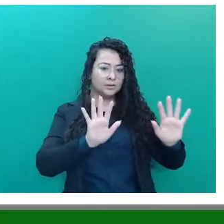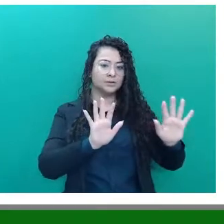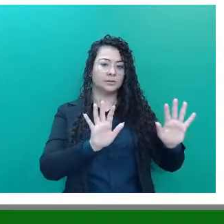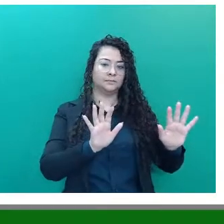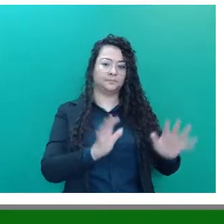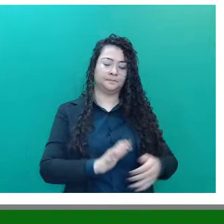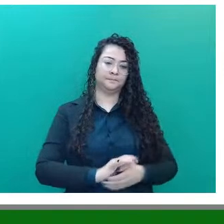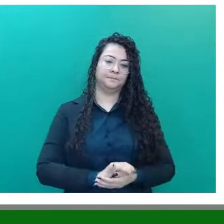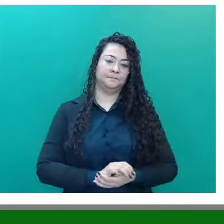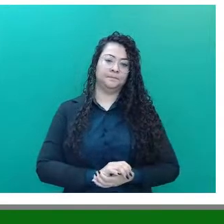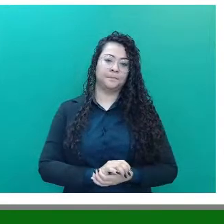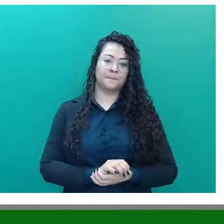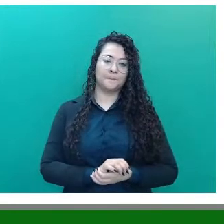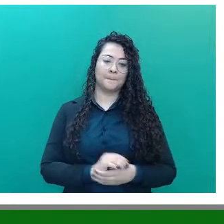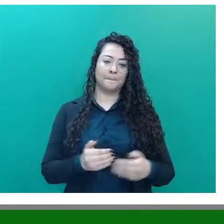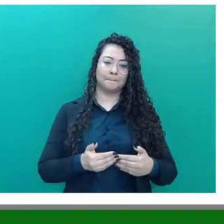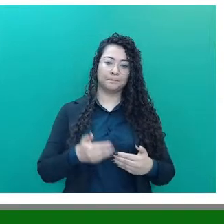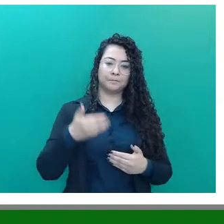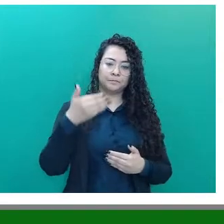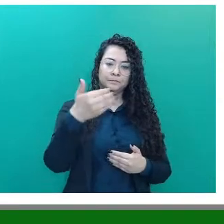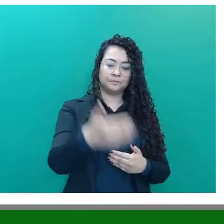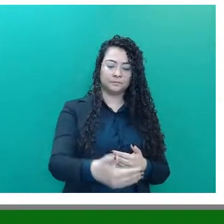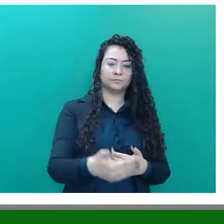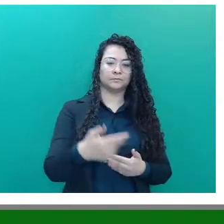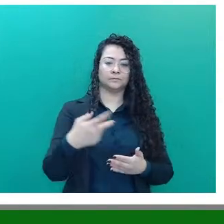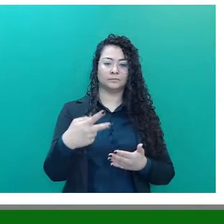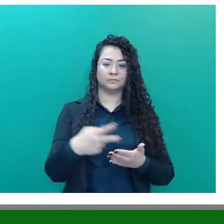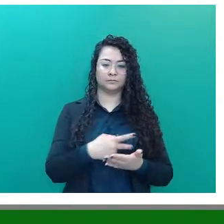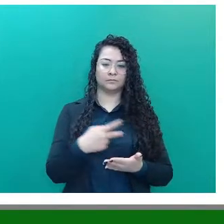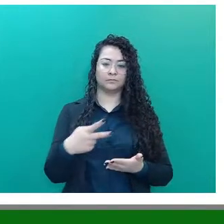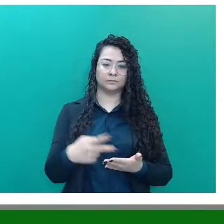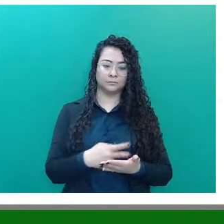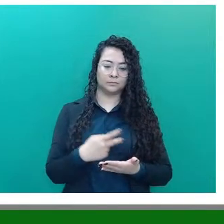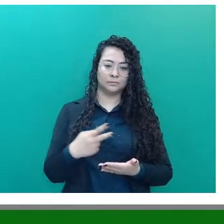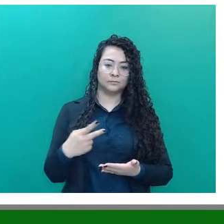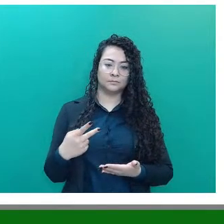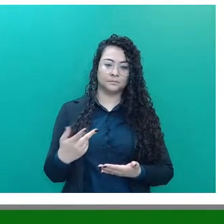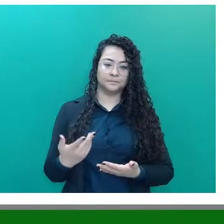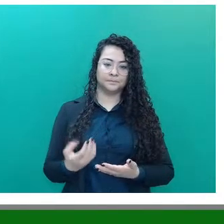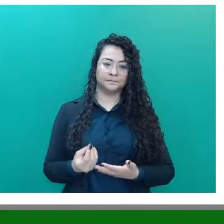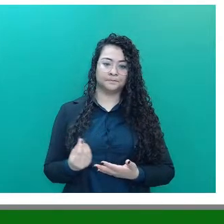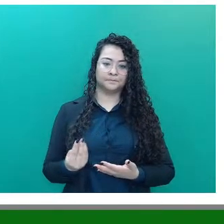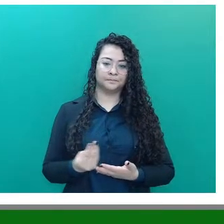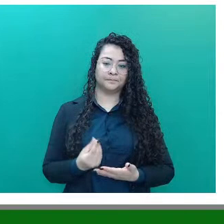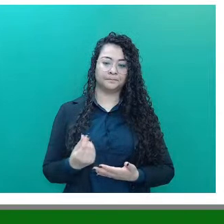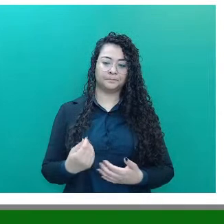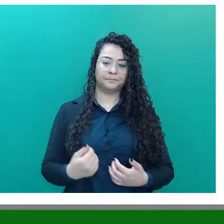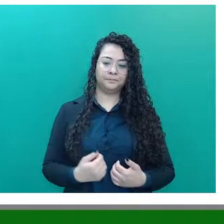Mais adiante um pouquinho, na página